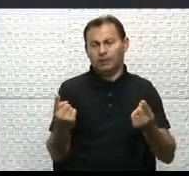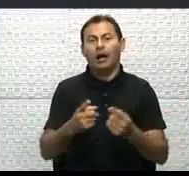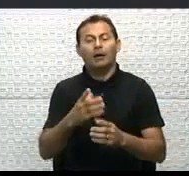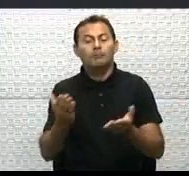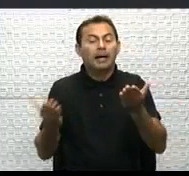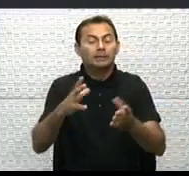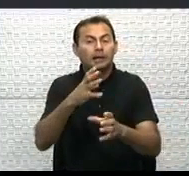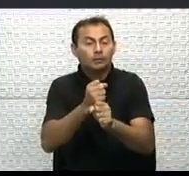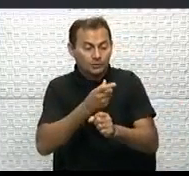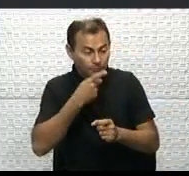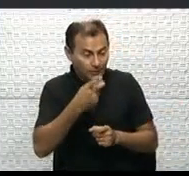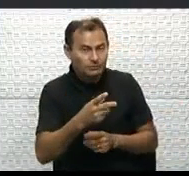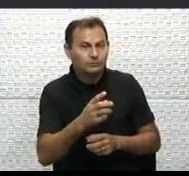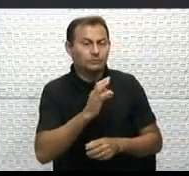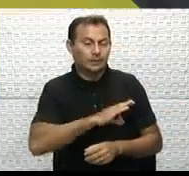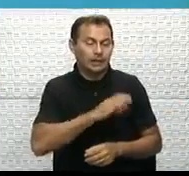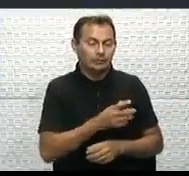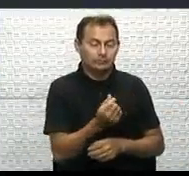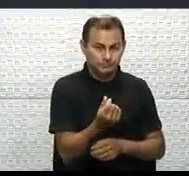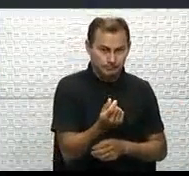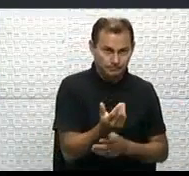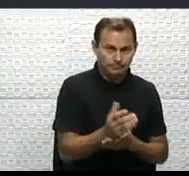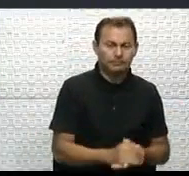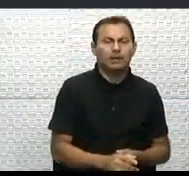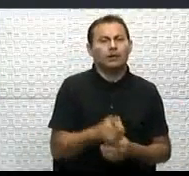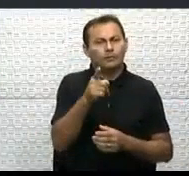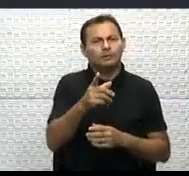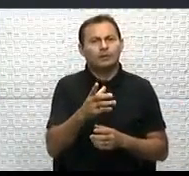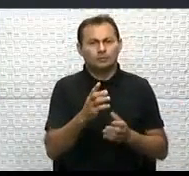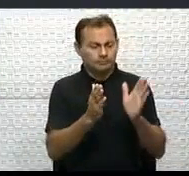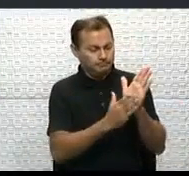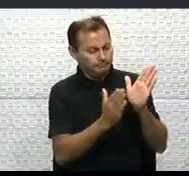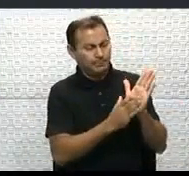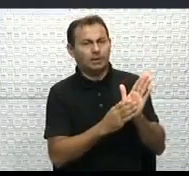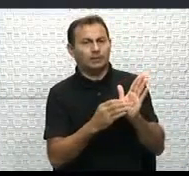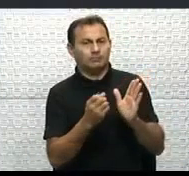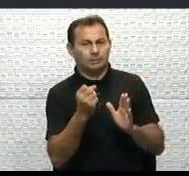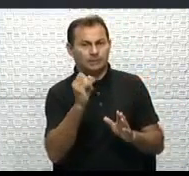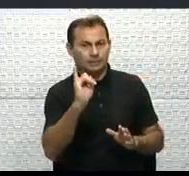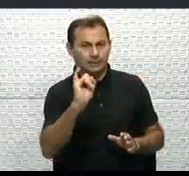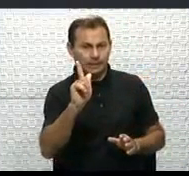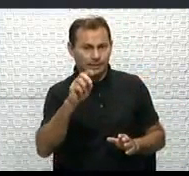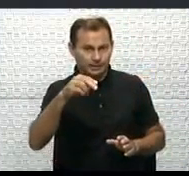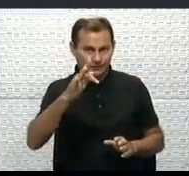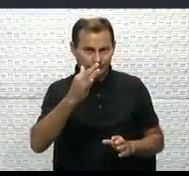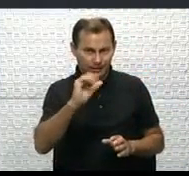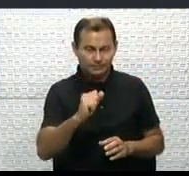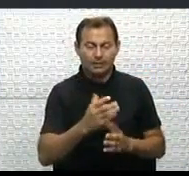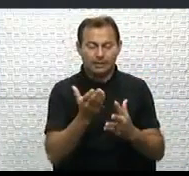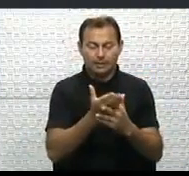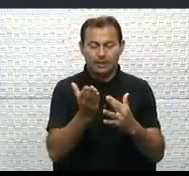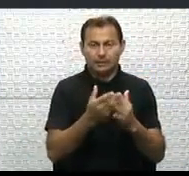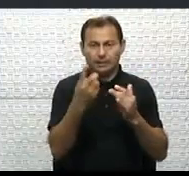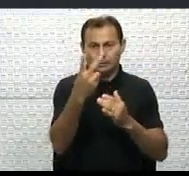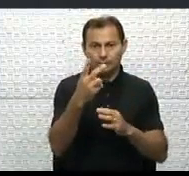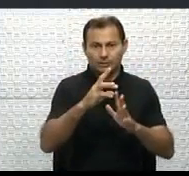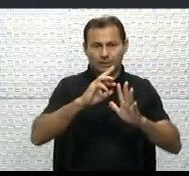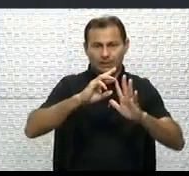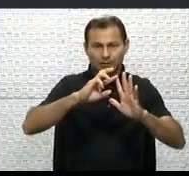nota que ele deu para a remuneração. Como você comprovou a significância da correlação entre essas